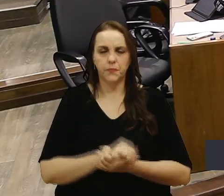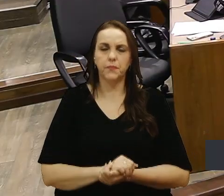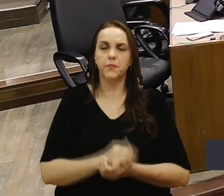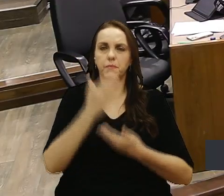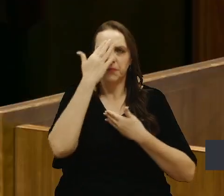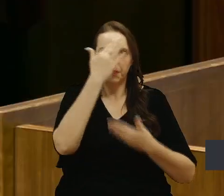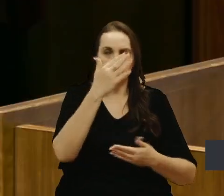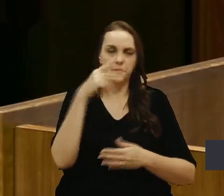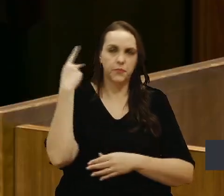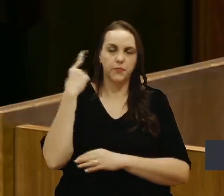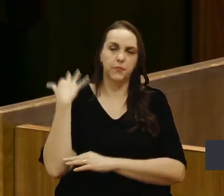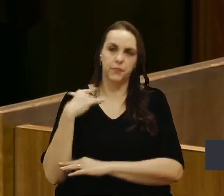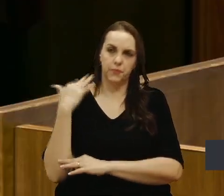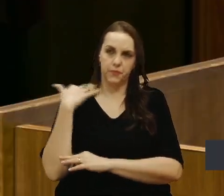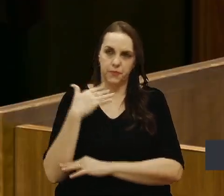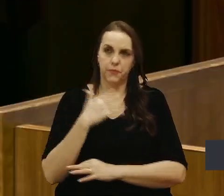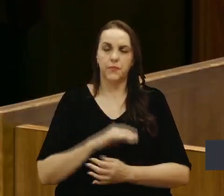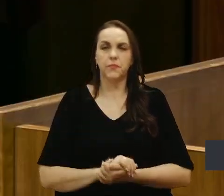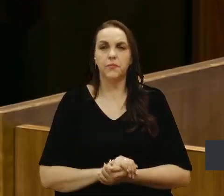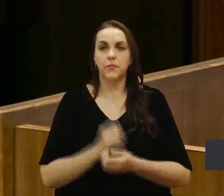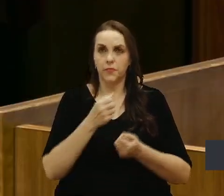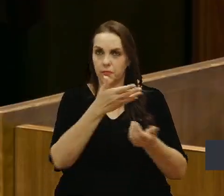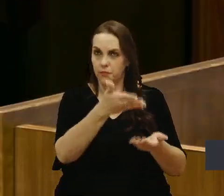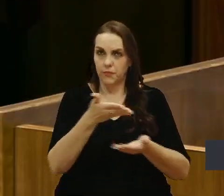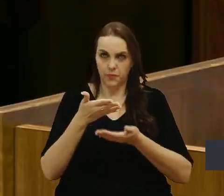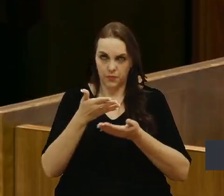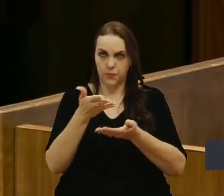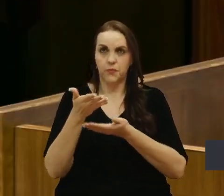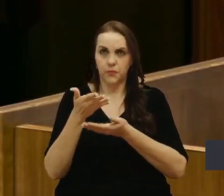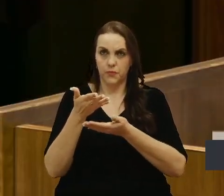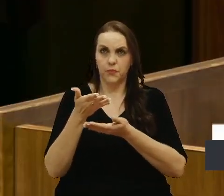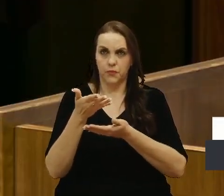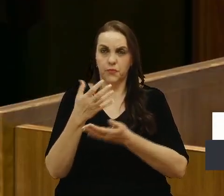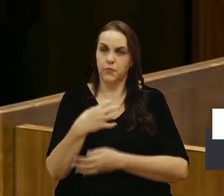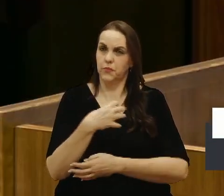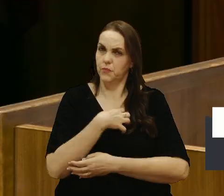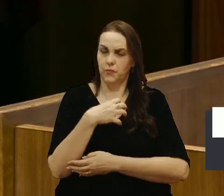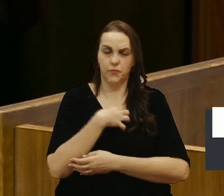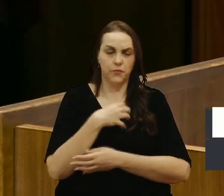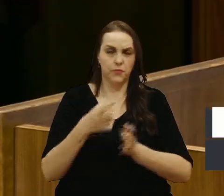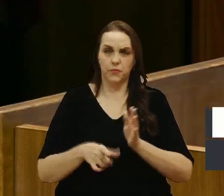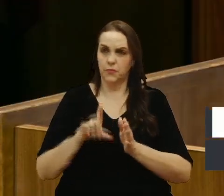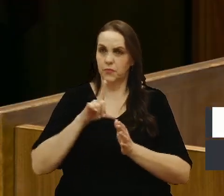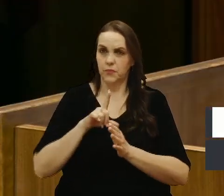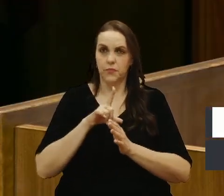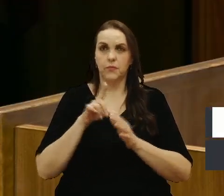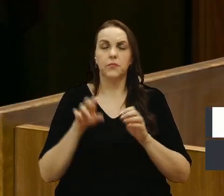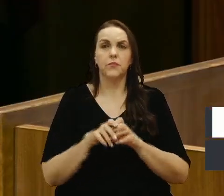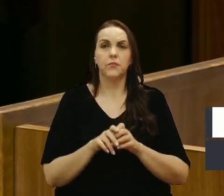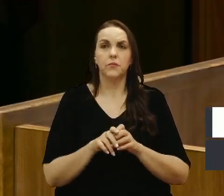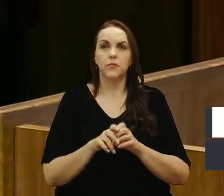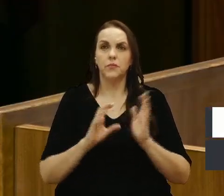vereador Andressa. Nesse sentido, convido já de forma antecipada as bancadas